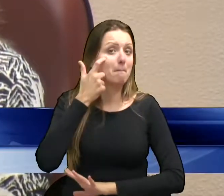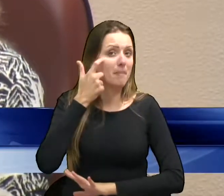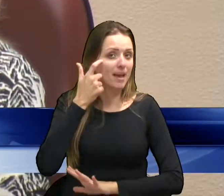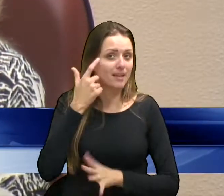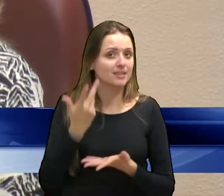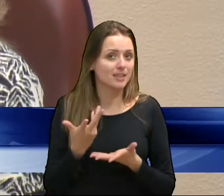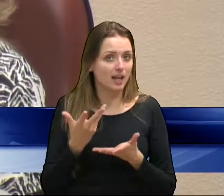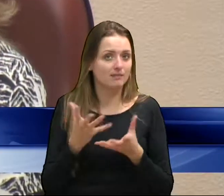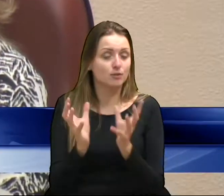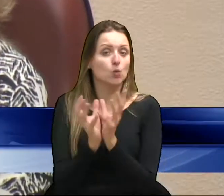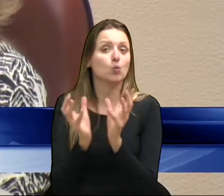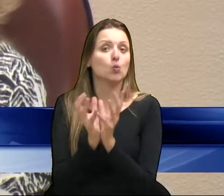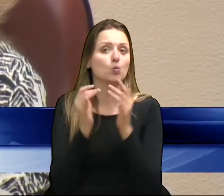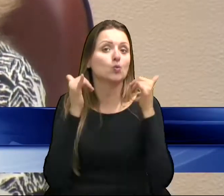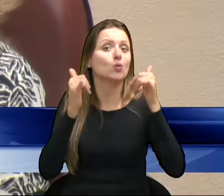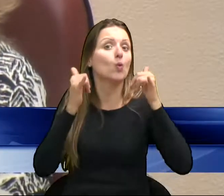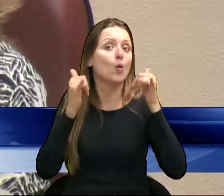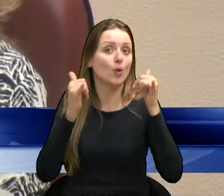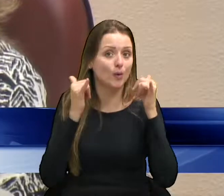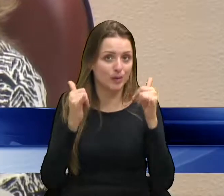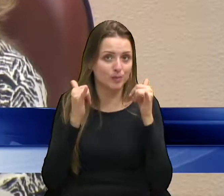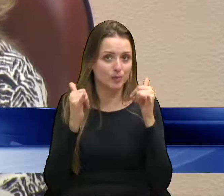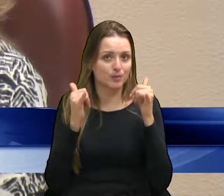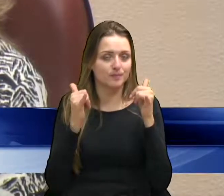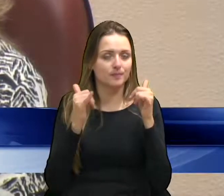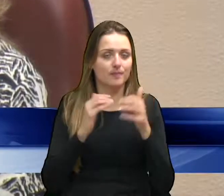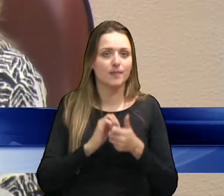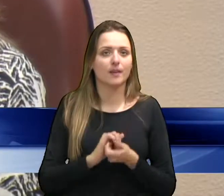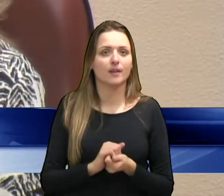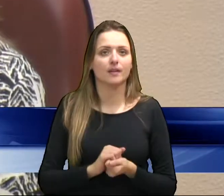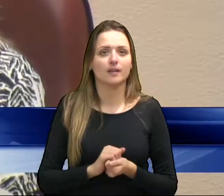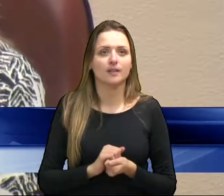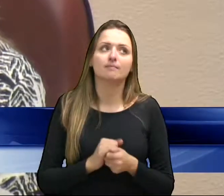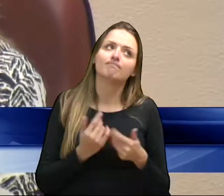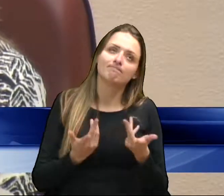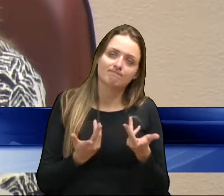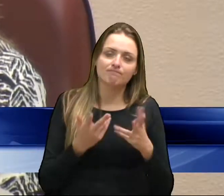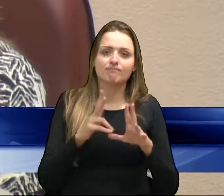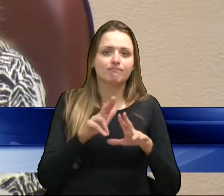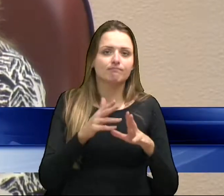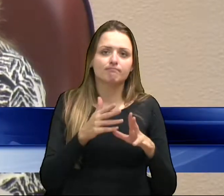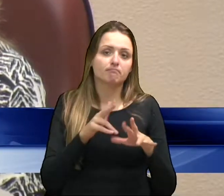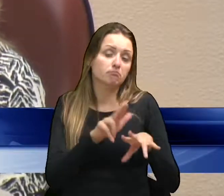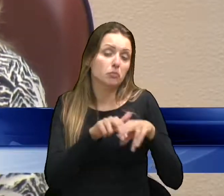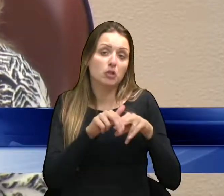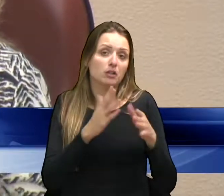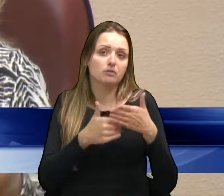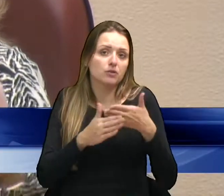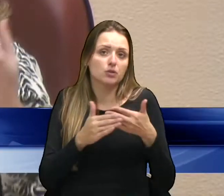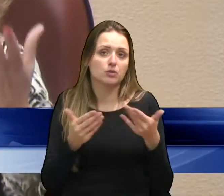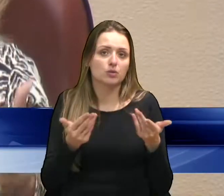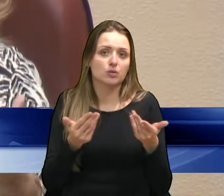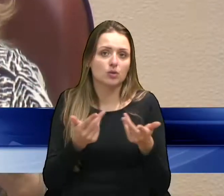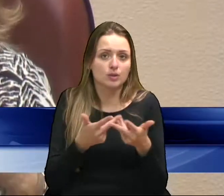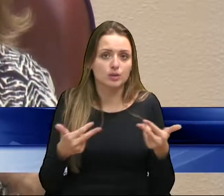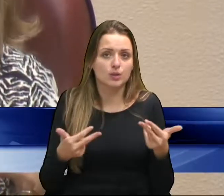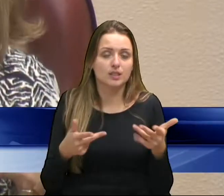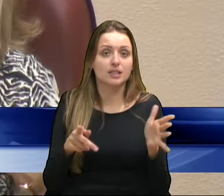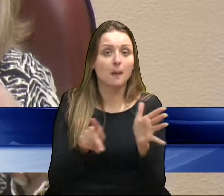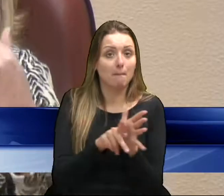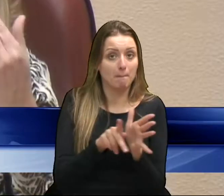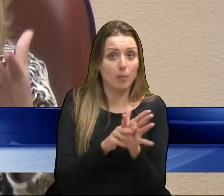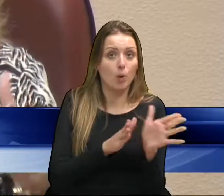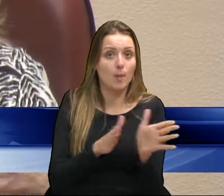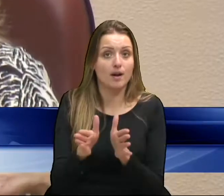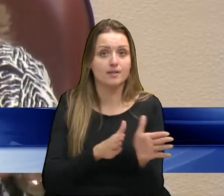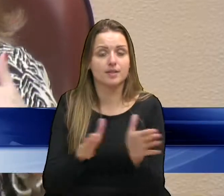no coletivo, no transporte coletivo, por todas as questões, né, da própria mobilidade,